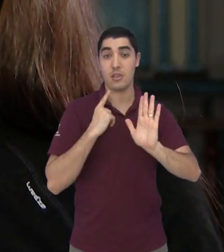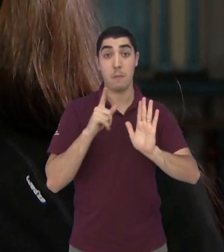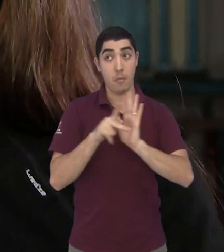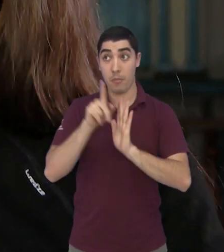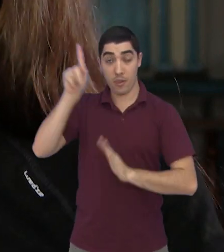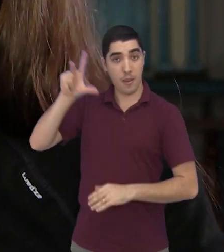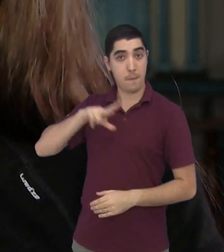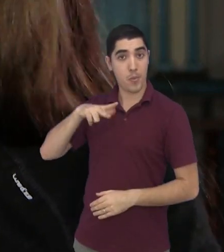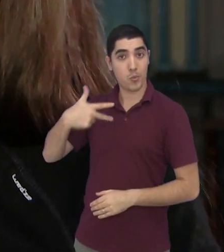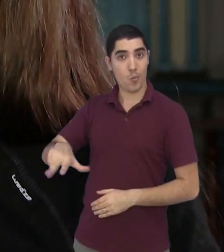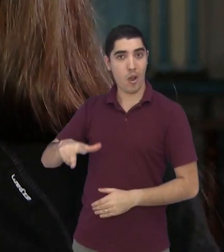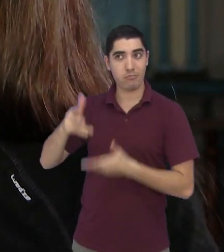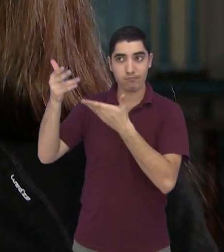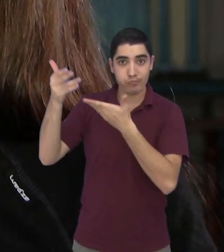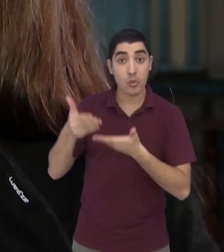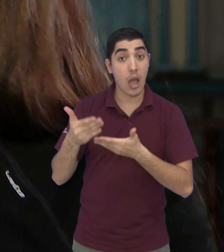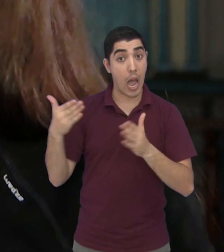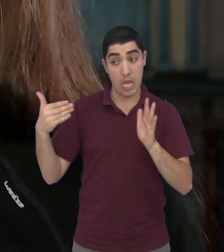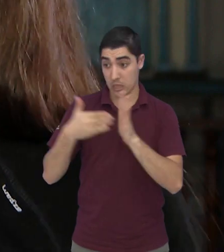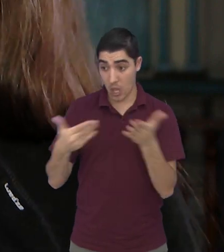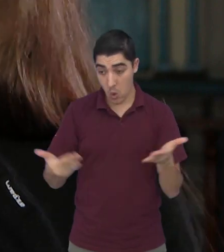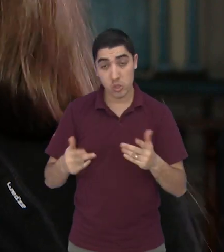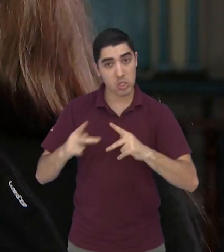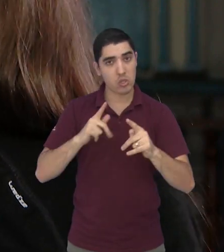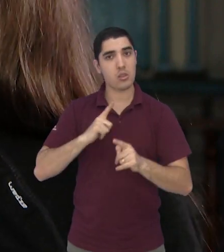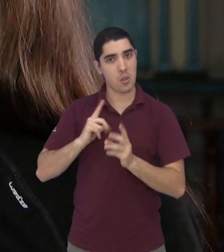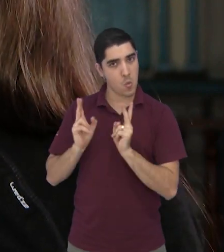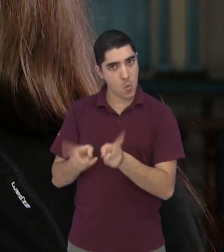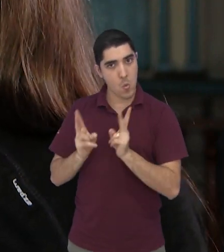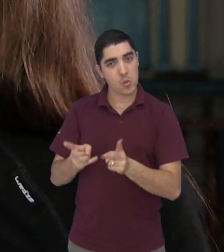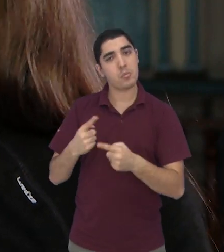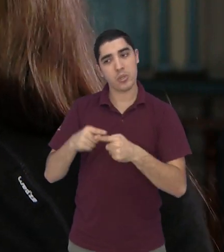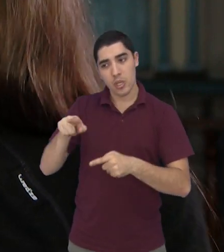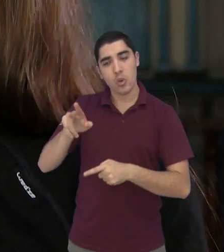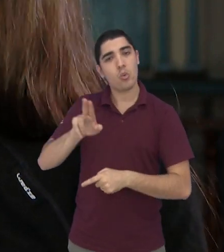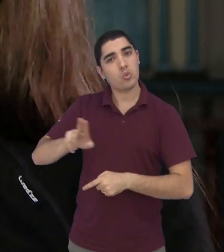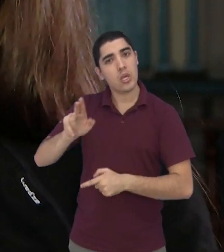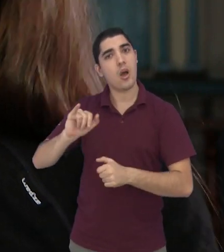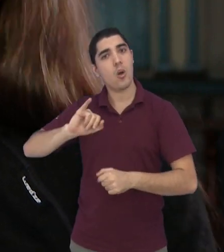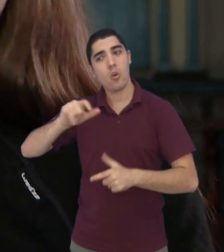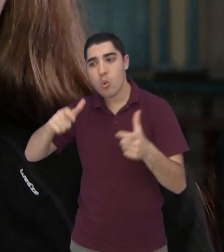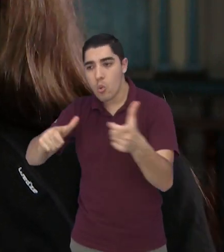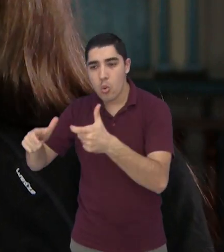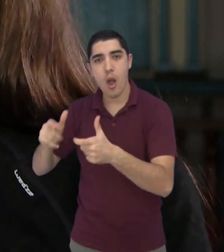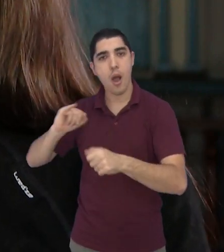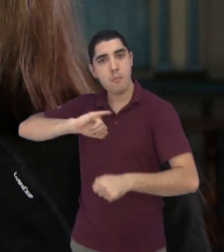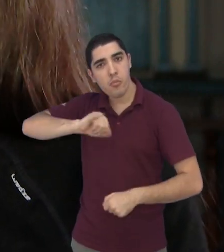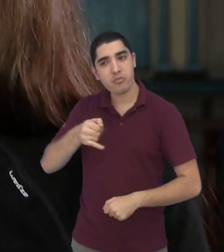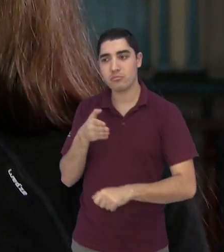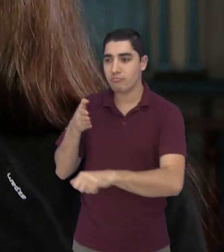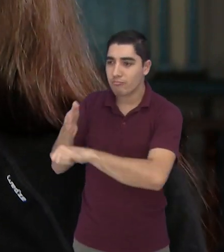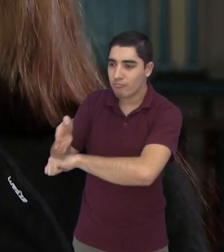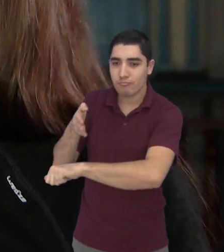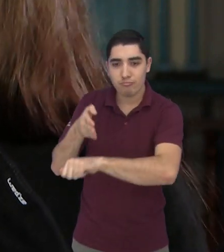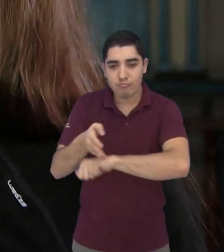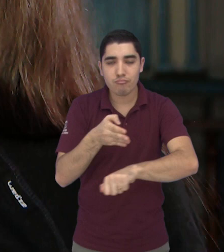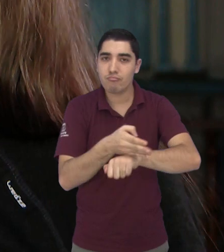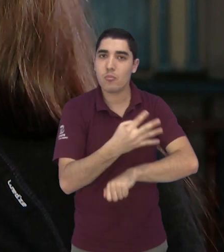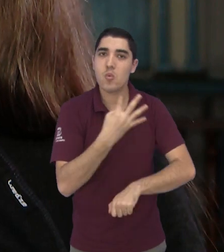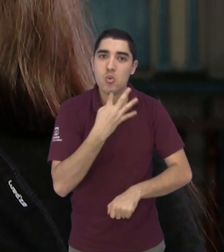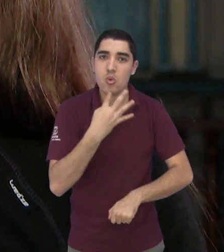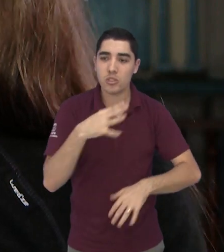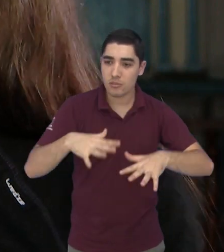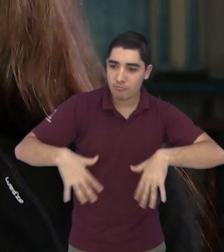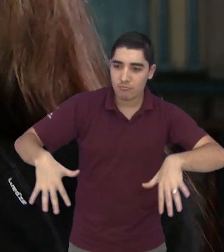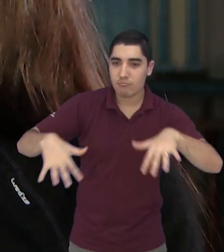Portugal. E São José preserva para que a gente possa utilizar esse espaço. Só você utilizando, realizando manutenção